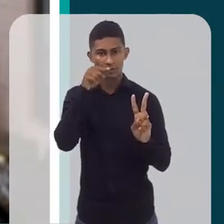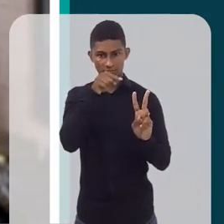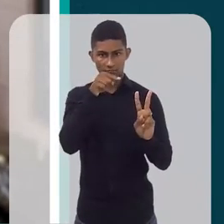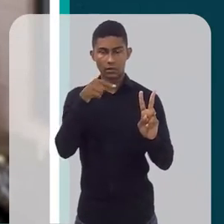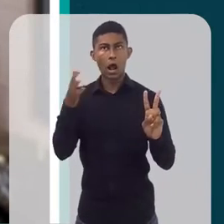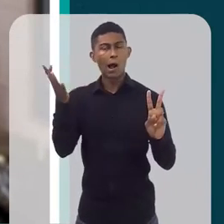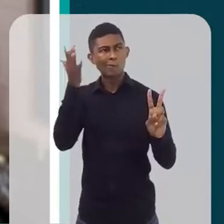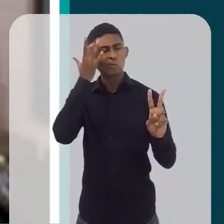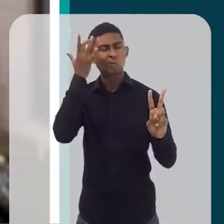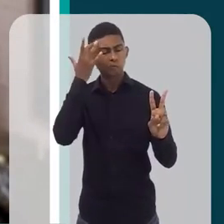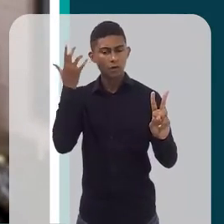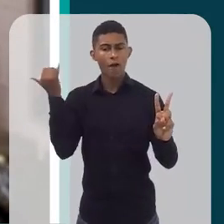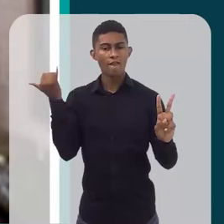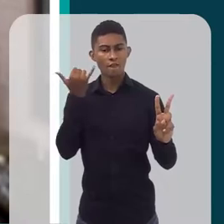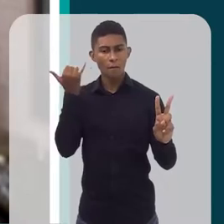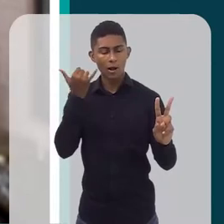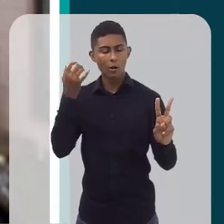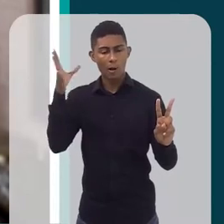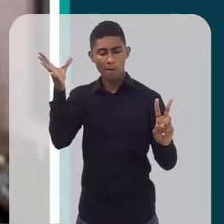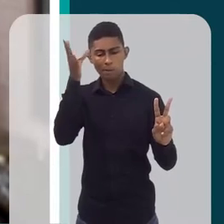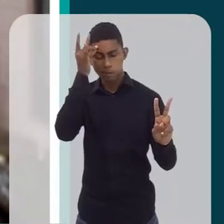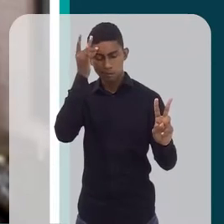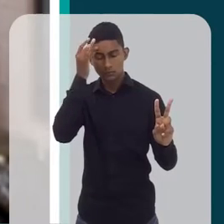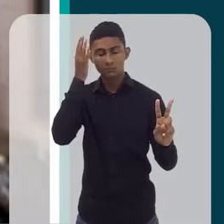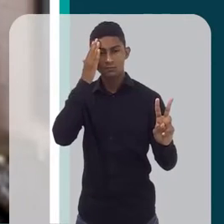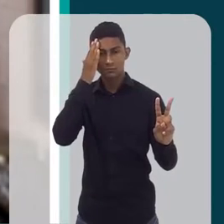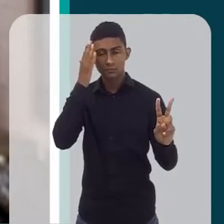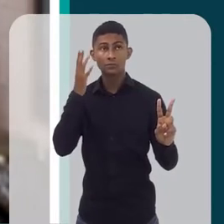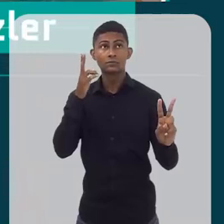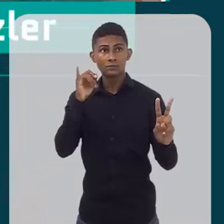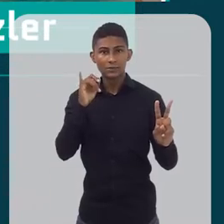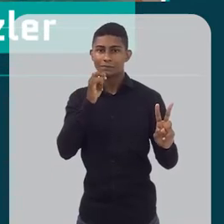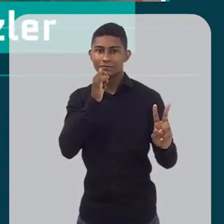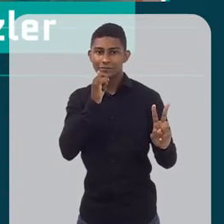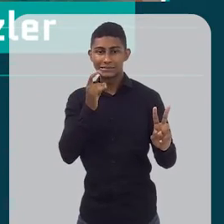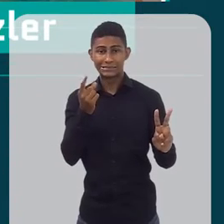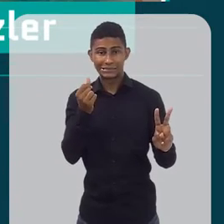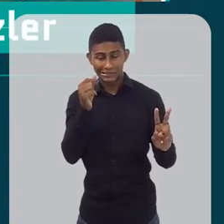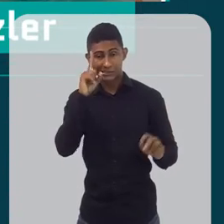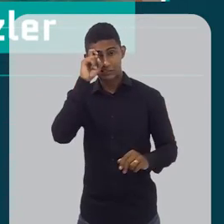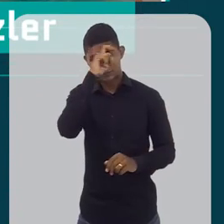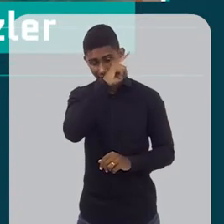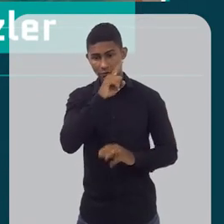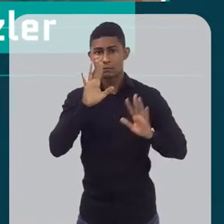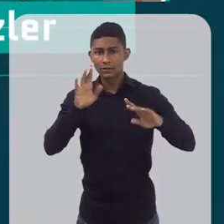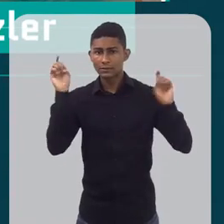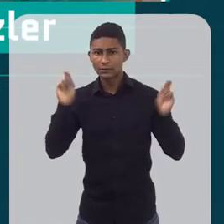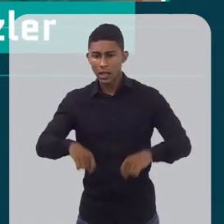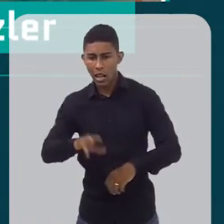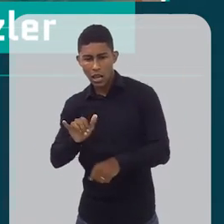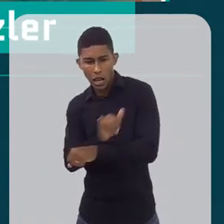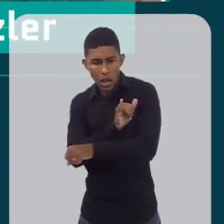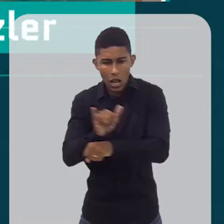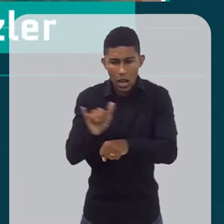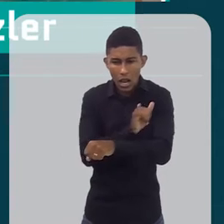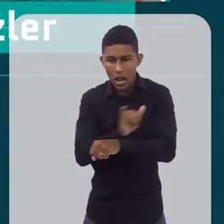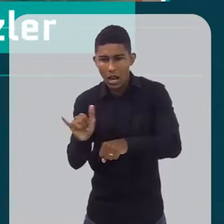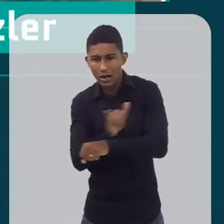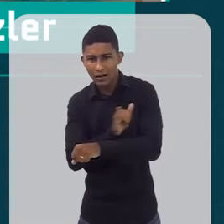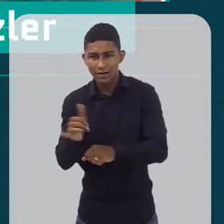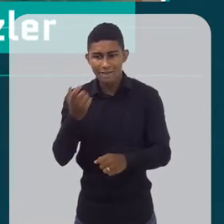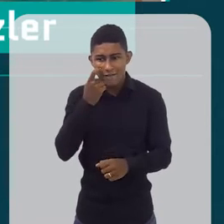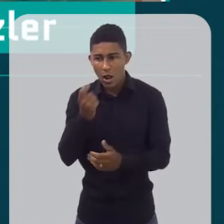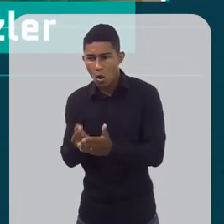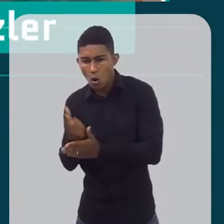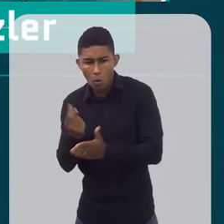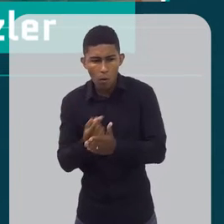cuidador tem essa consciência, mesmo que as condições sejam precárias, ela vai buscar formas de sanar